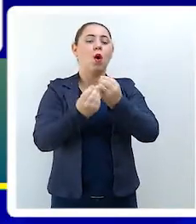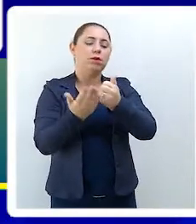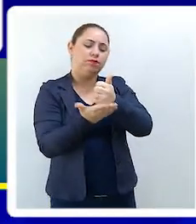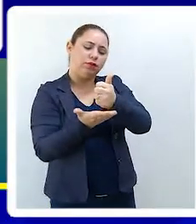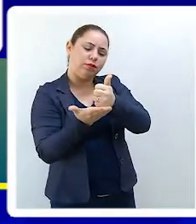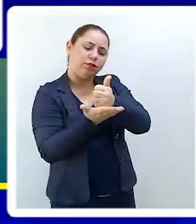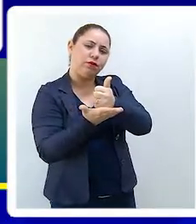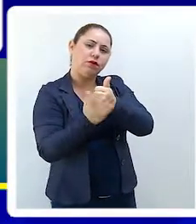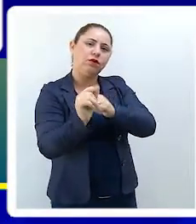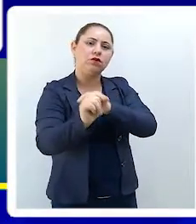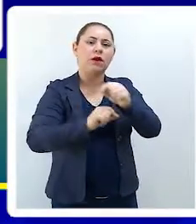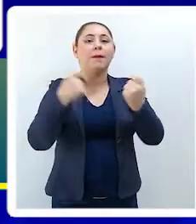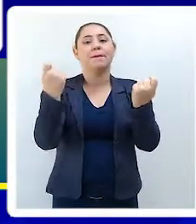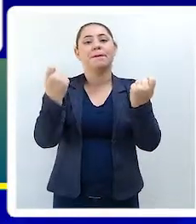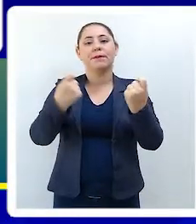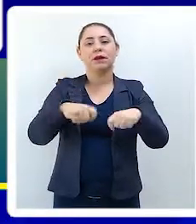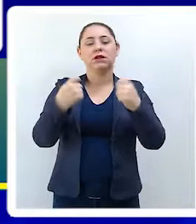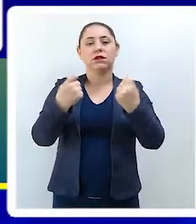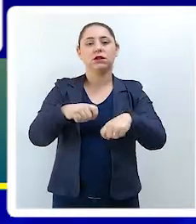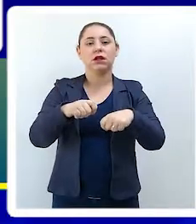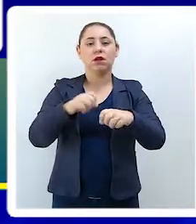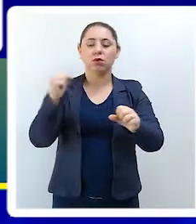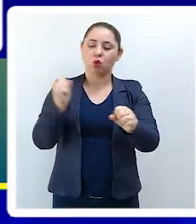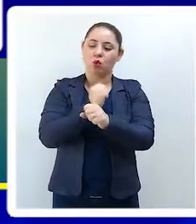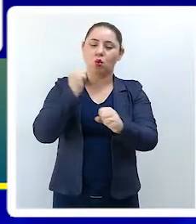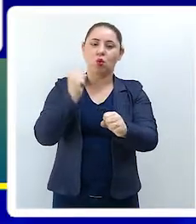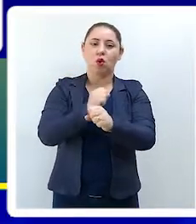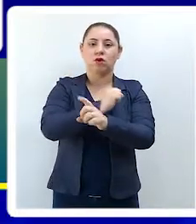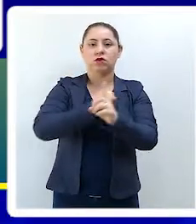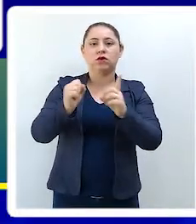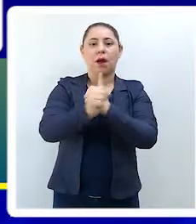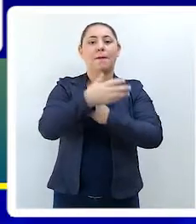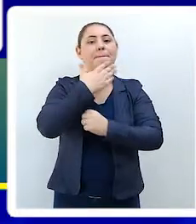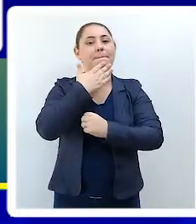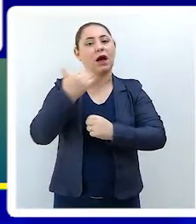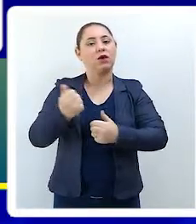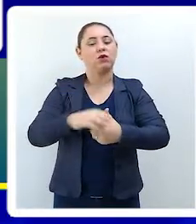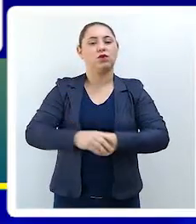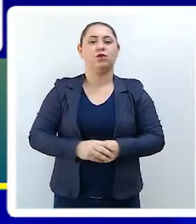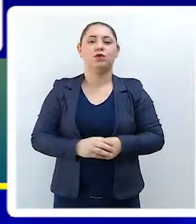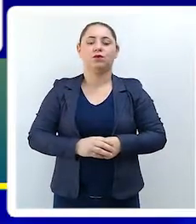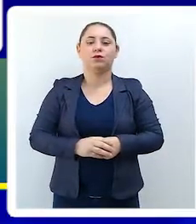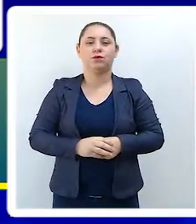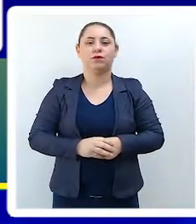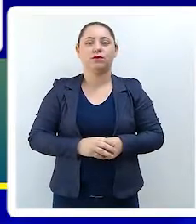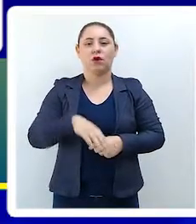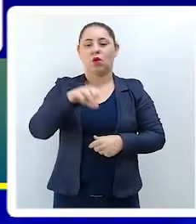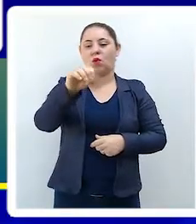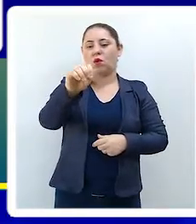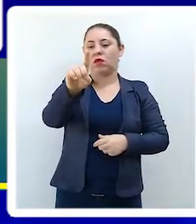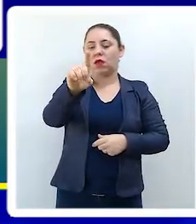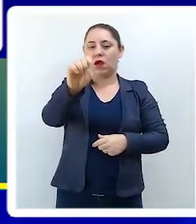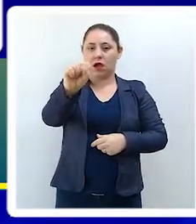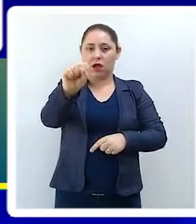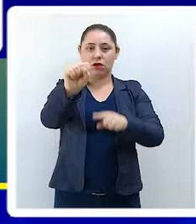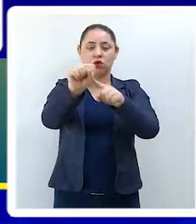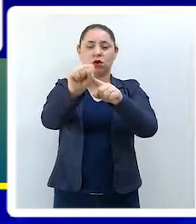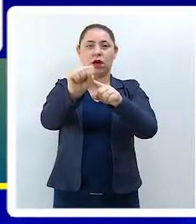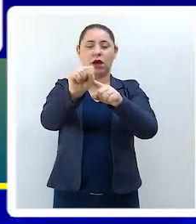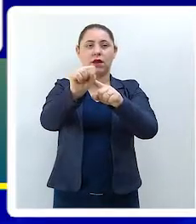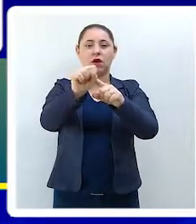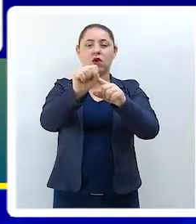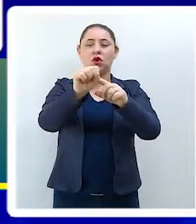como uma base que é necessária para a construção de uma sociedade melhor. Essa ODS, ela acaba